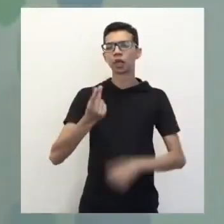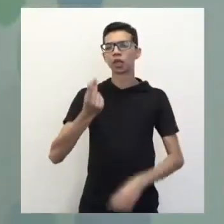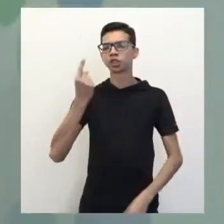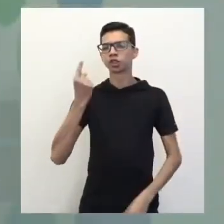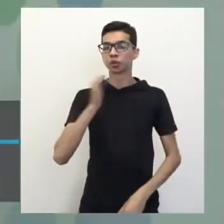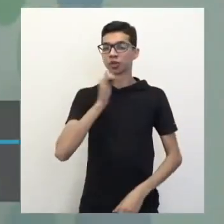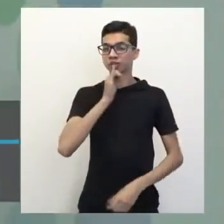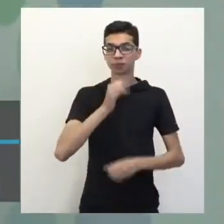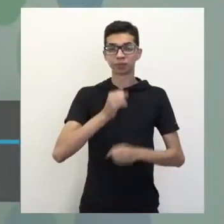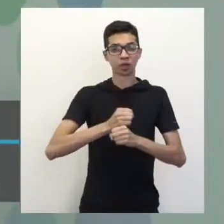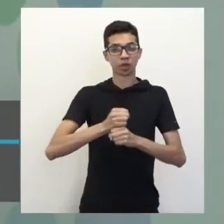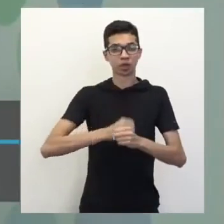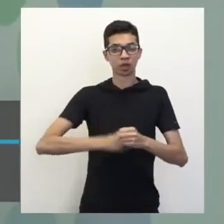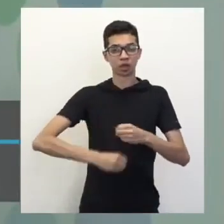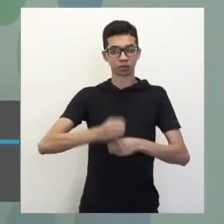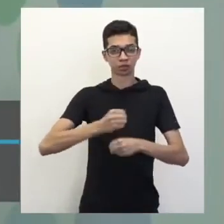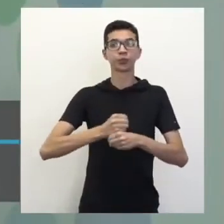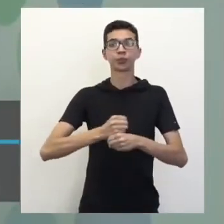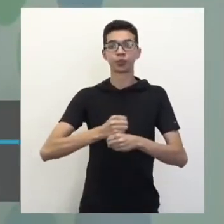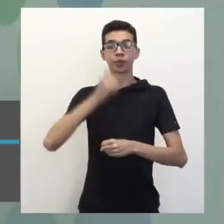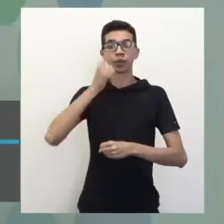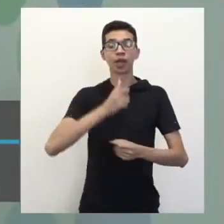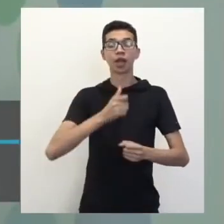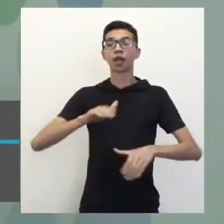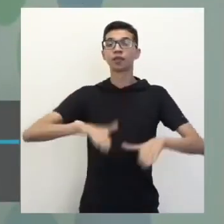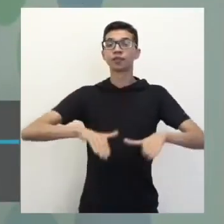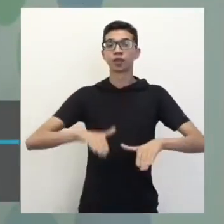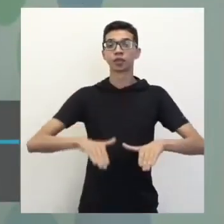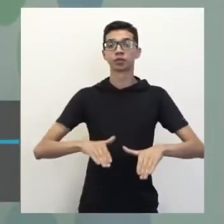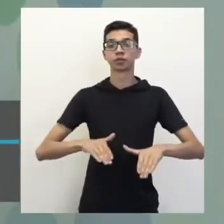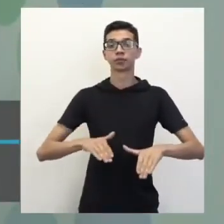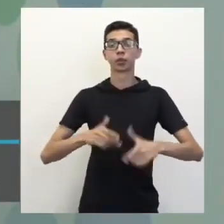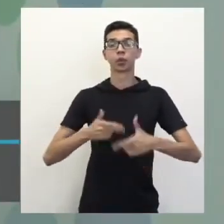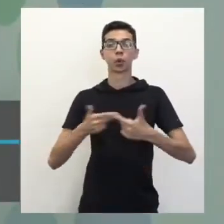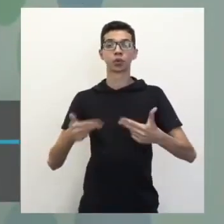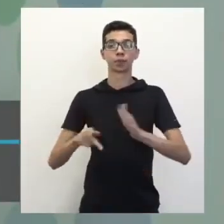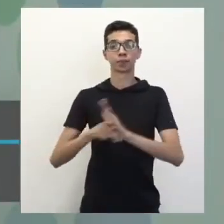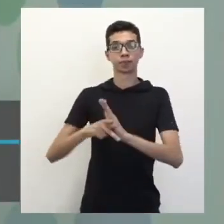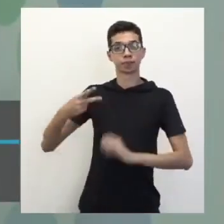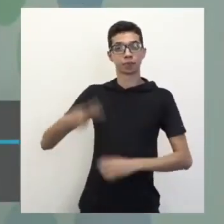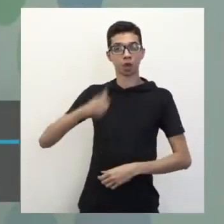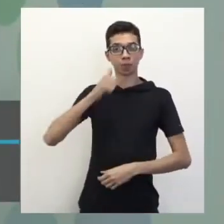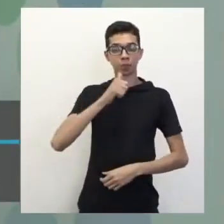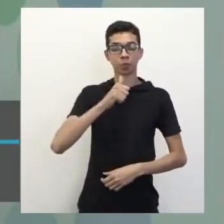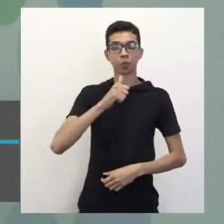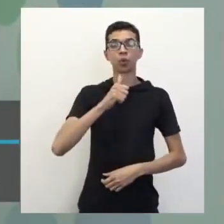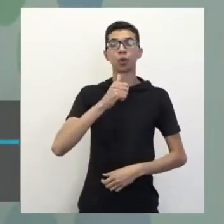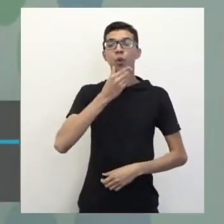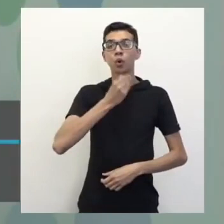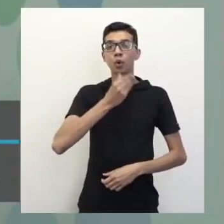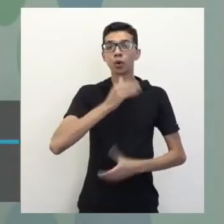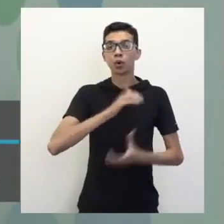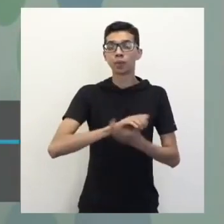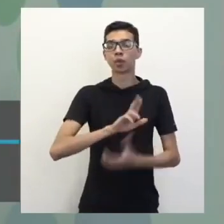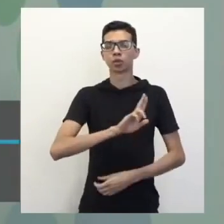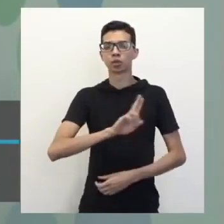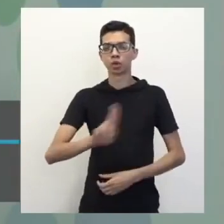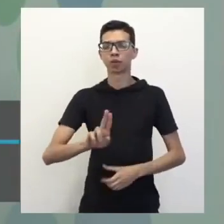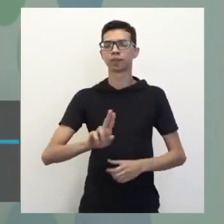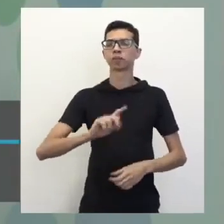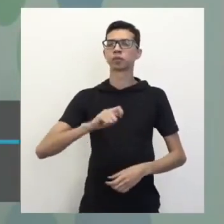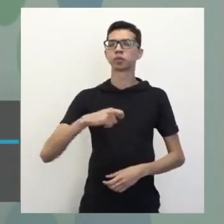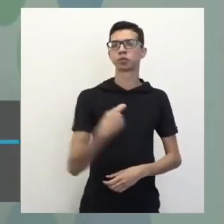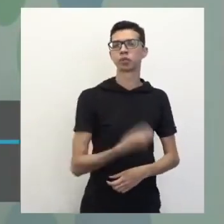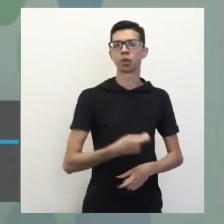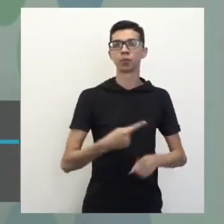atrás, às vezes a mulher, ela tinha que colocar o patrimônio dela no nome do marido, porque a posse de um patrimônio